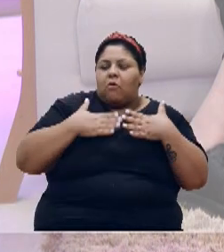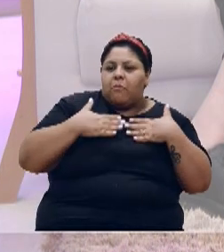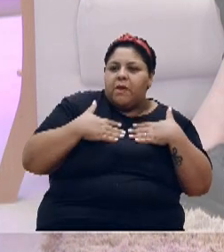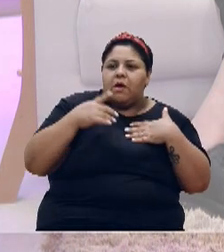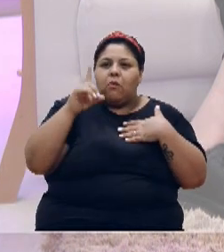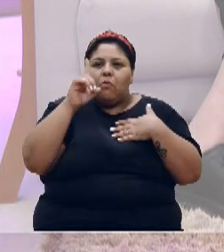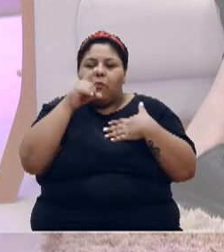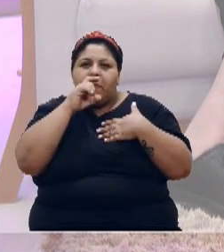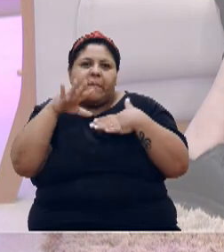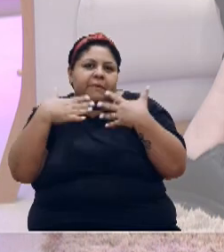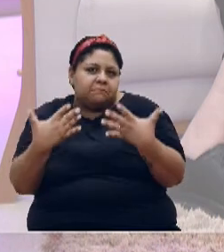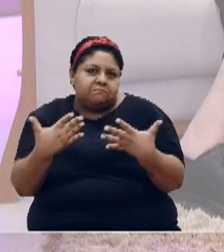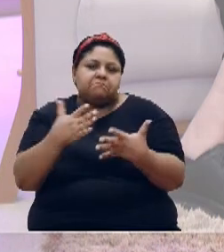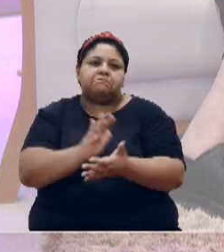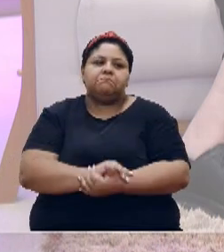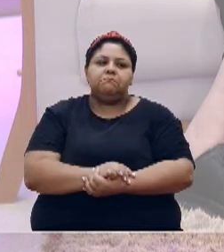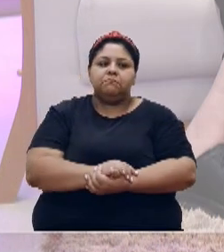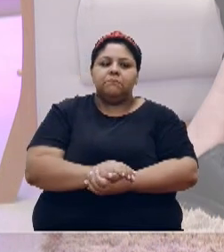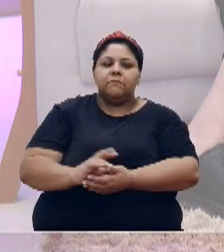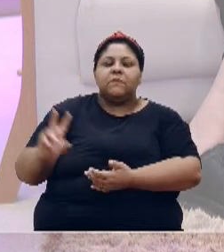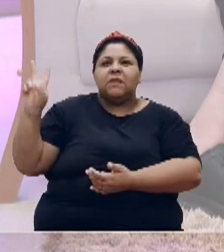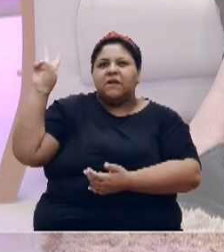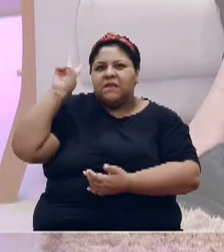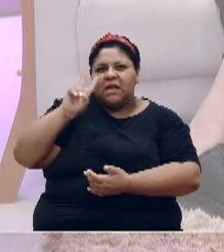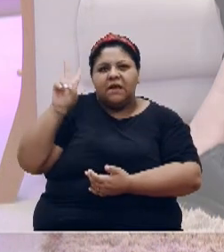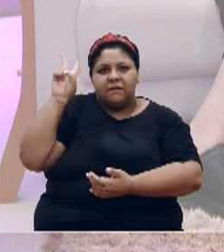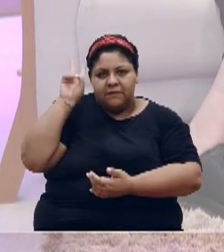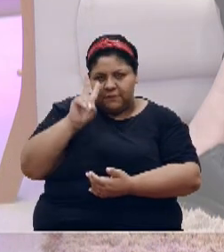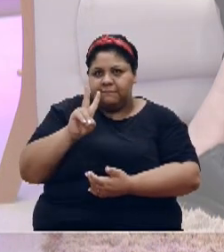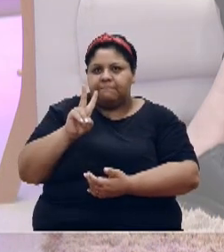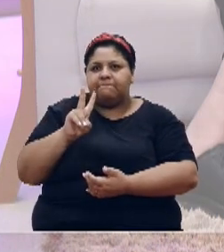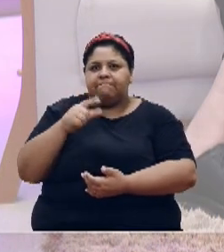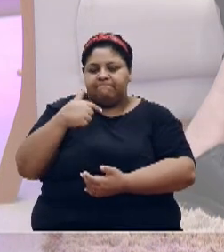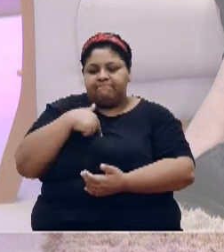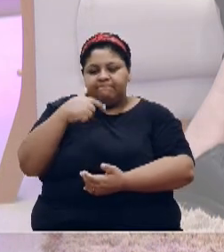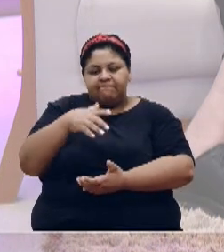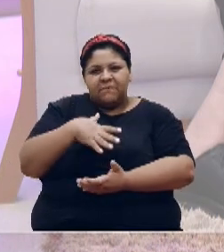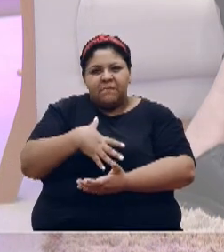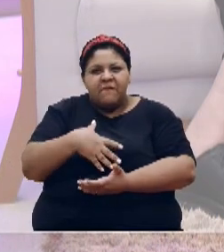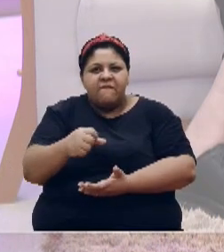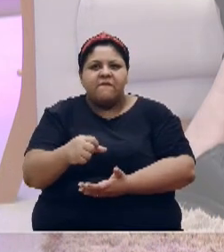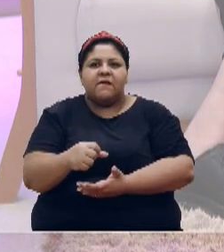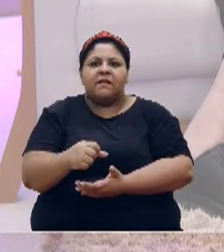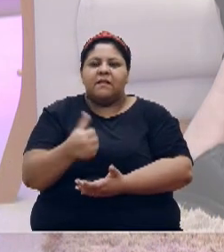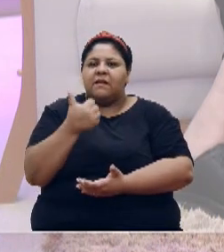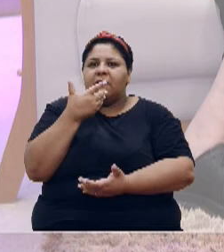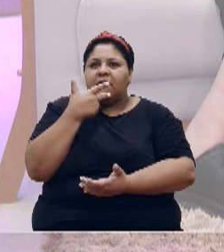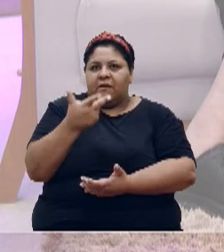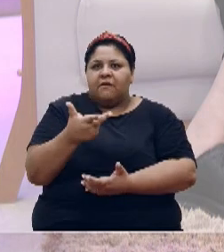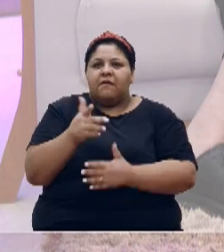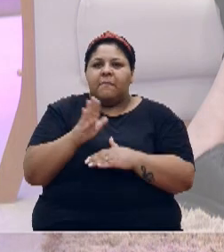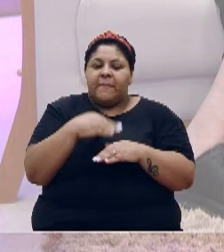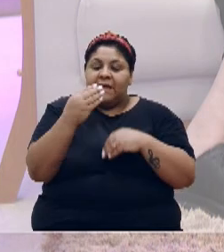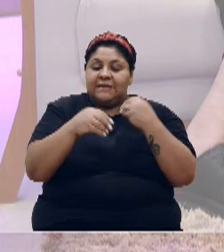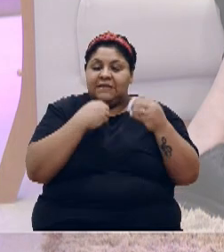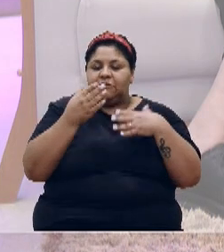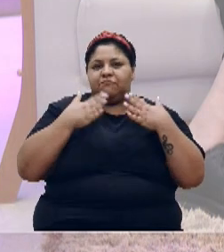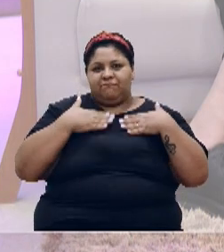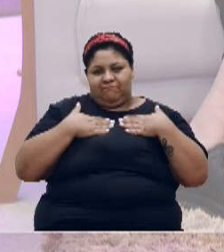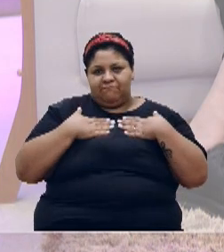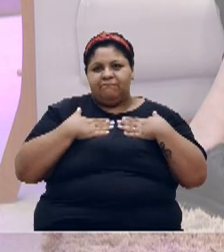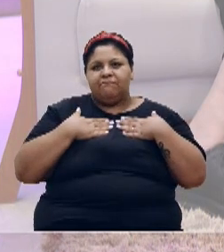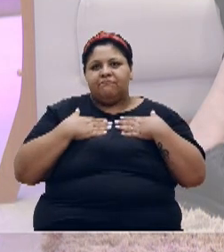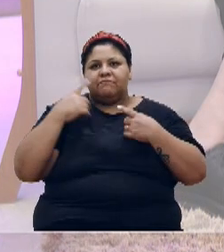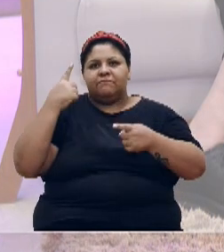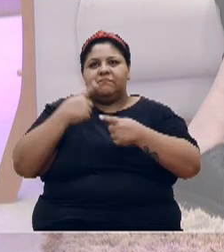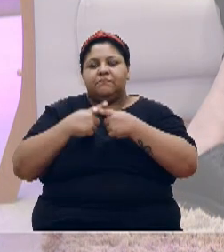papai. E lembrar dela e falar dela faz mais sentido para mim, porque é